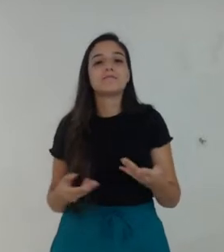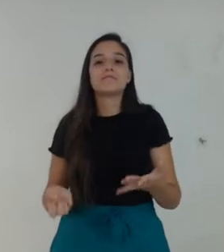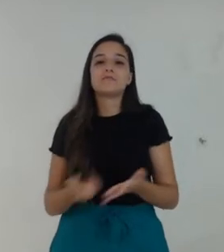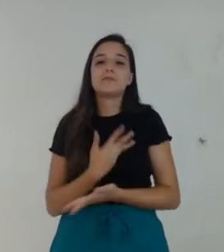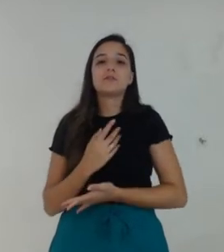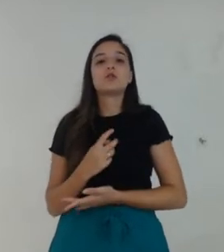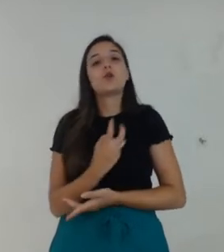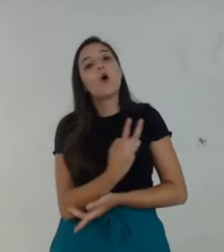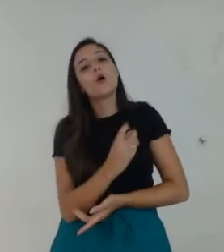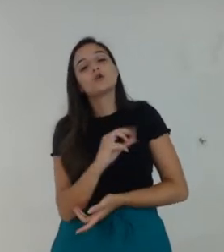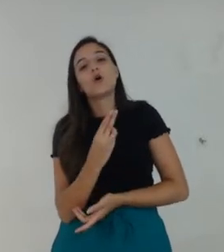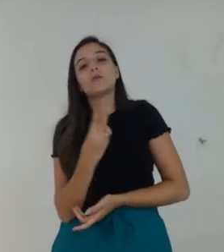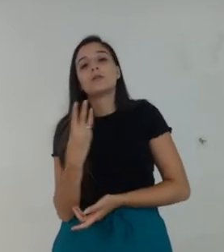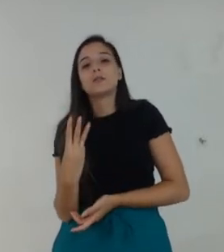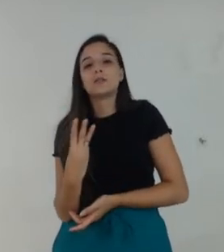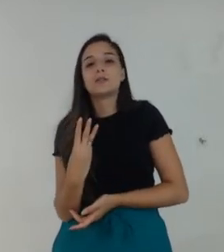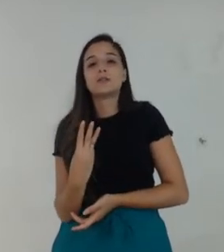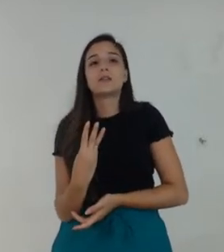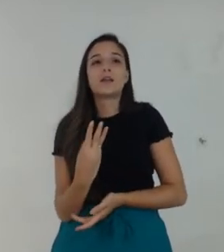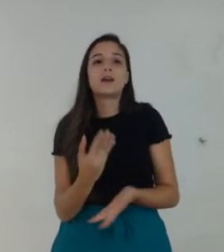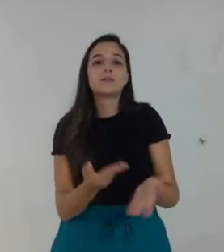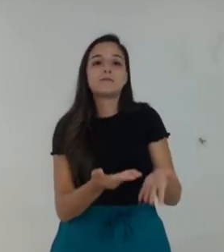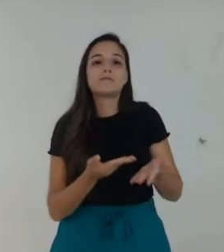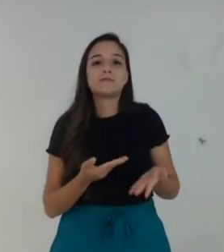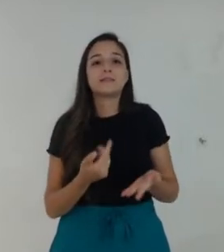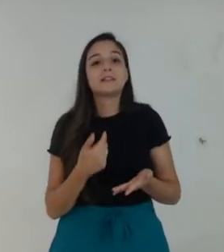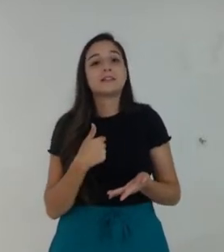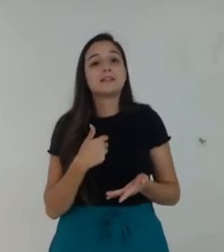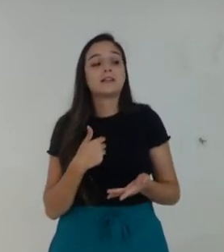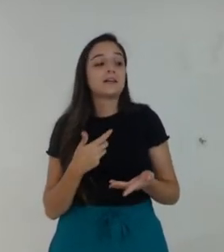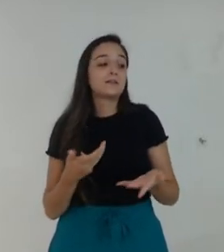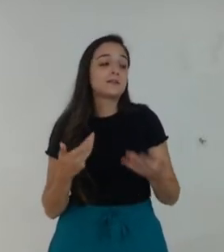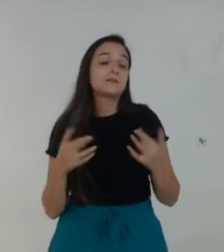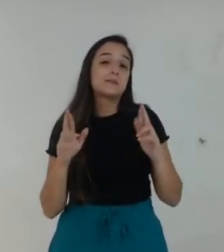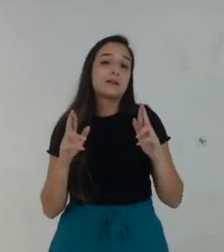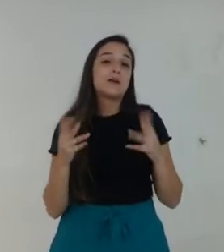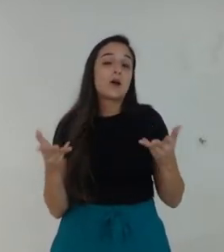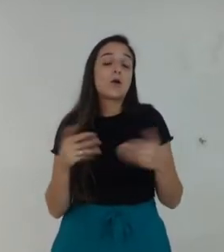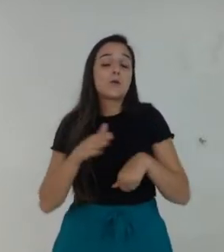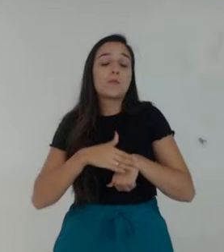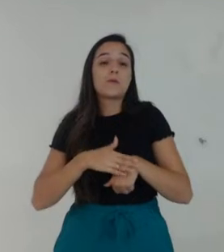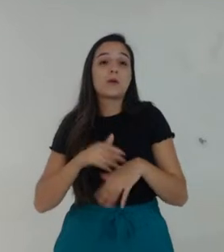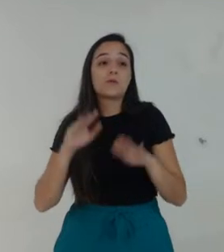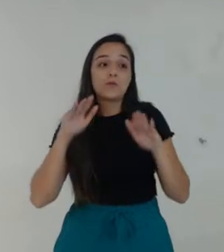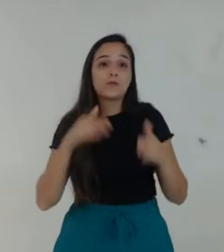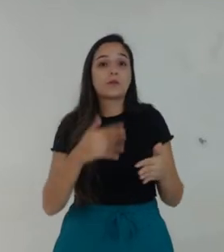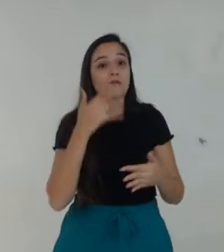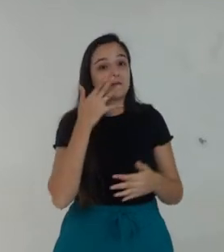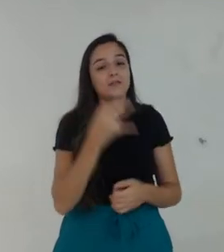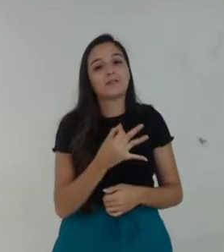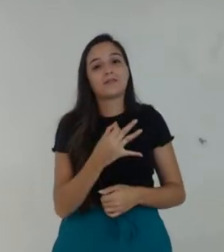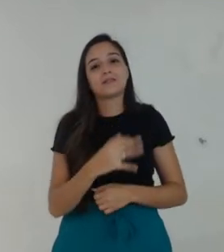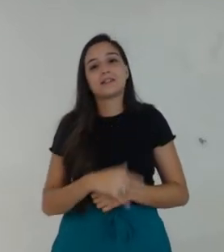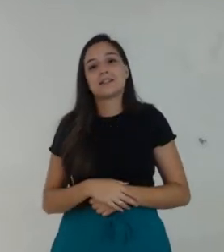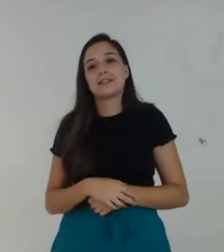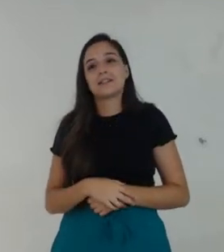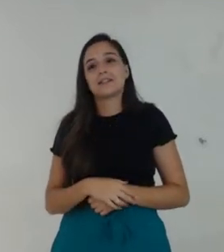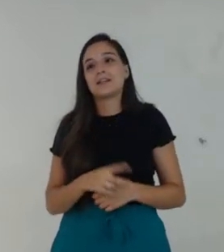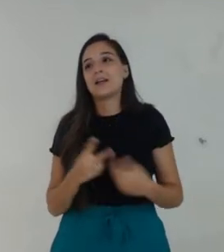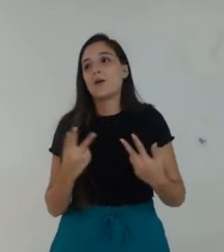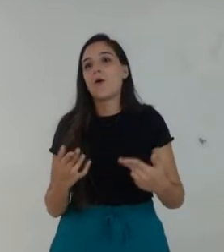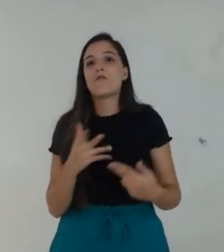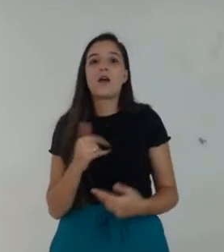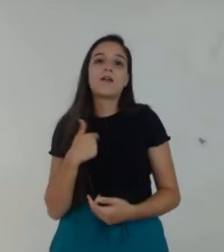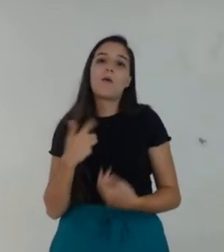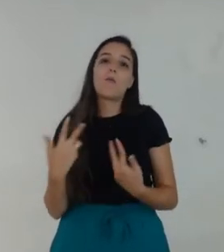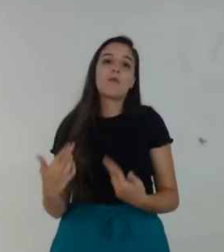três arquivos. Então eu acho que agora está na hora de eu olhar de novo para esse material e publicar antes que eu siga o caminho dele e aí tudo se